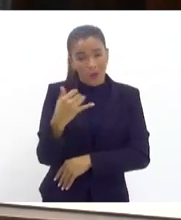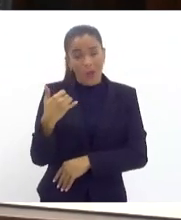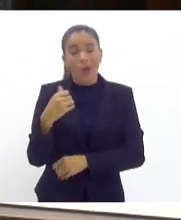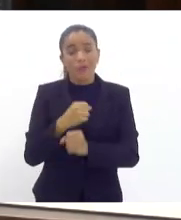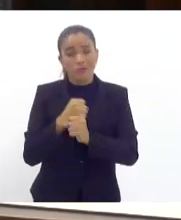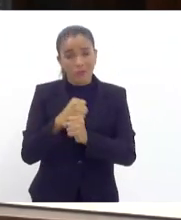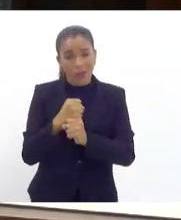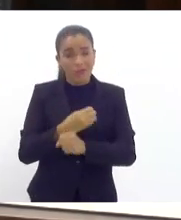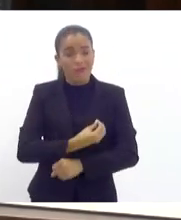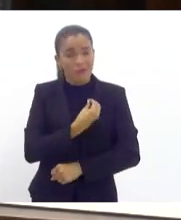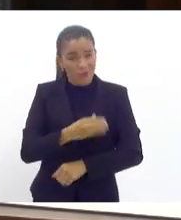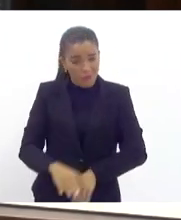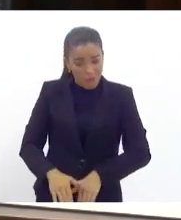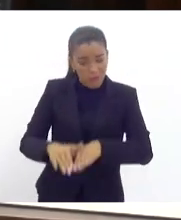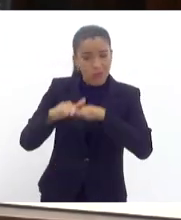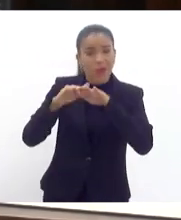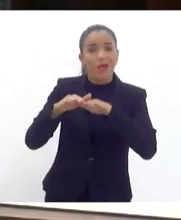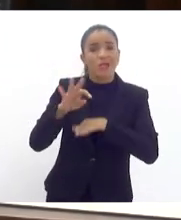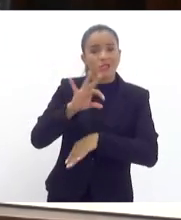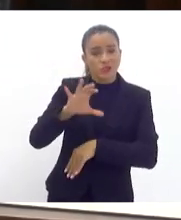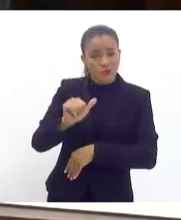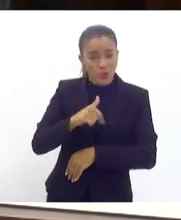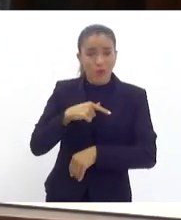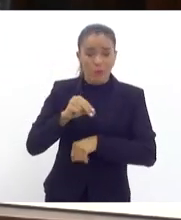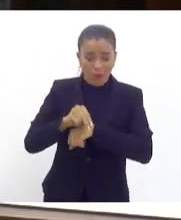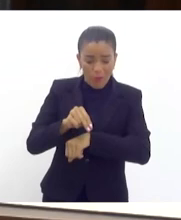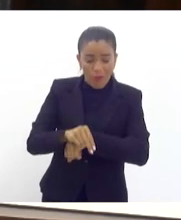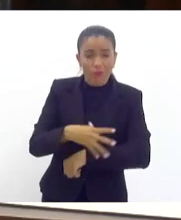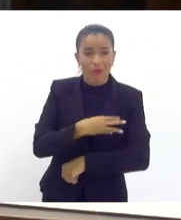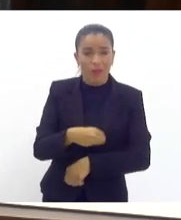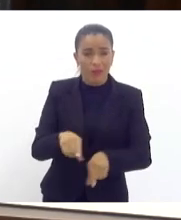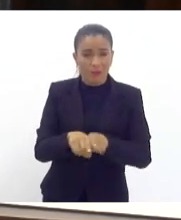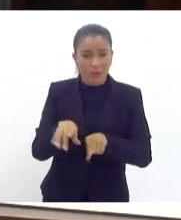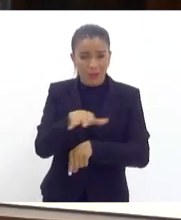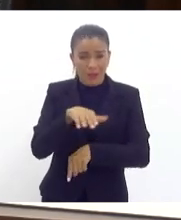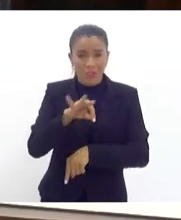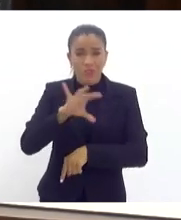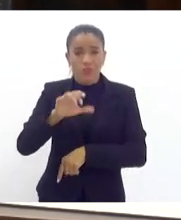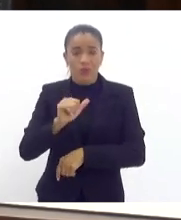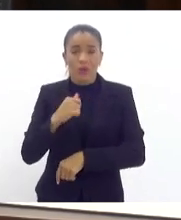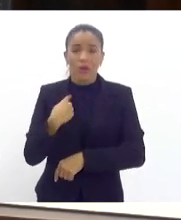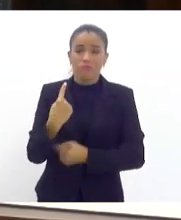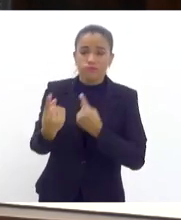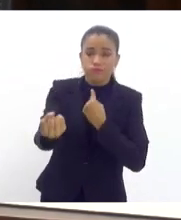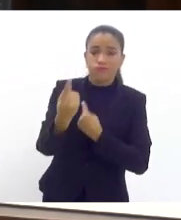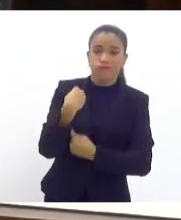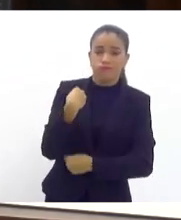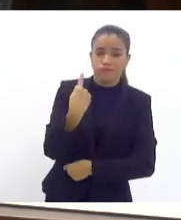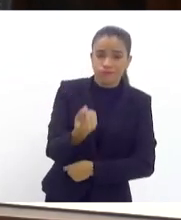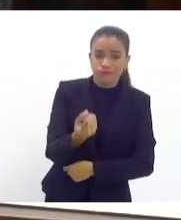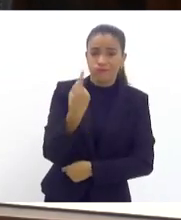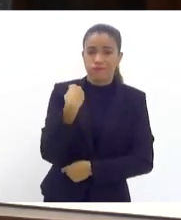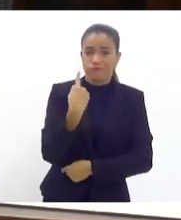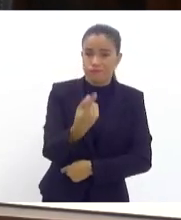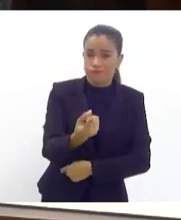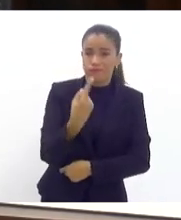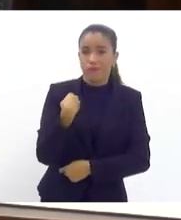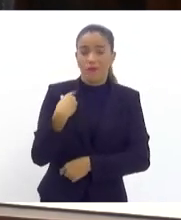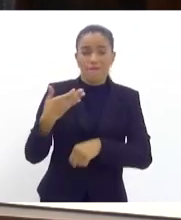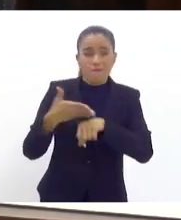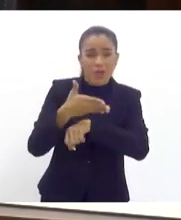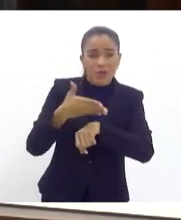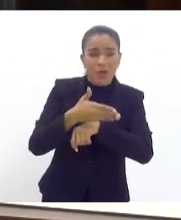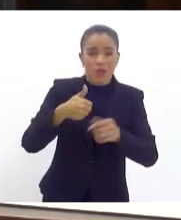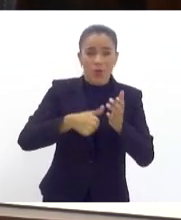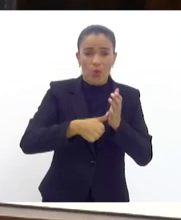na Tijuca criando os meus filhos na Tijuca saindo de casa todos os dias voltando para casa todos os dias frequentando o Tijuca Tênis